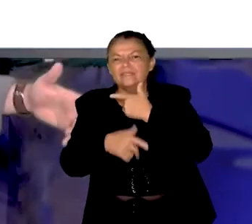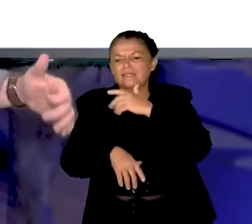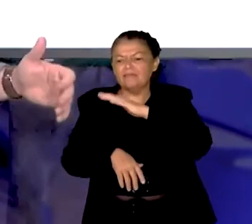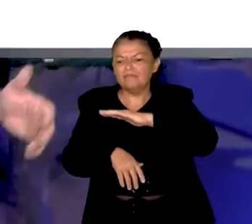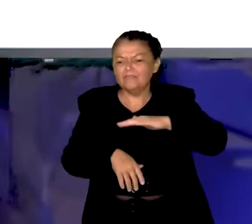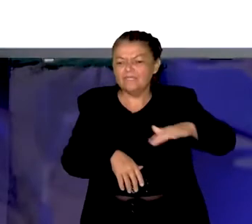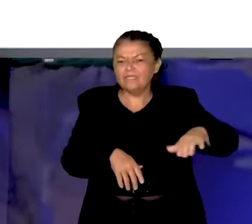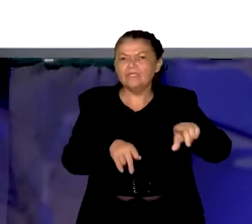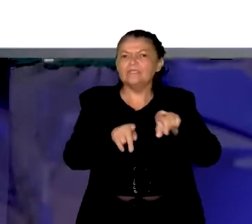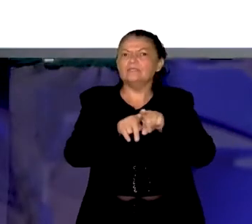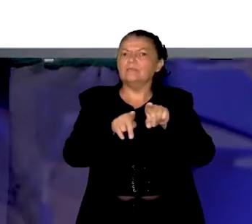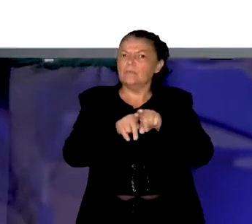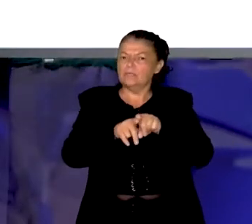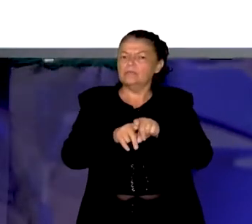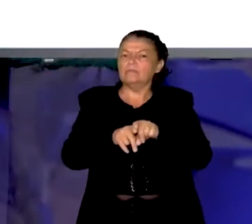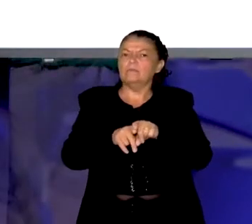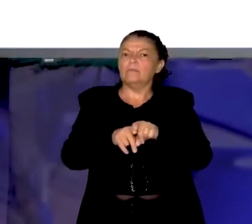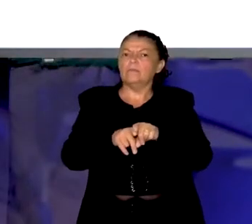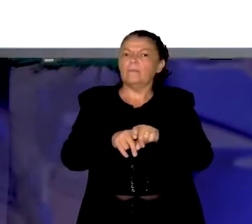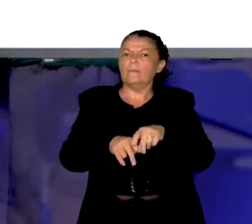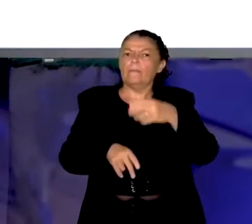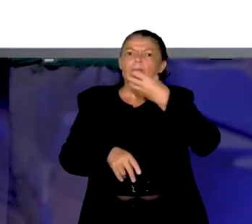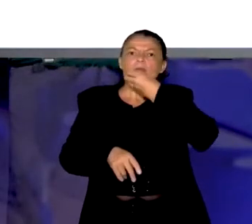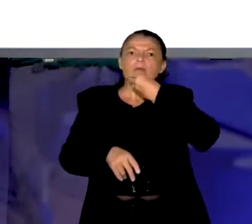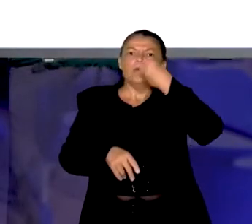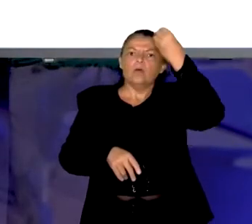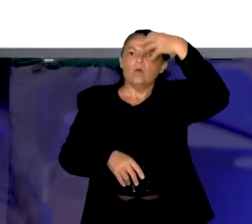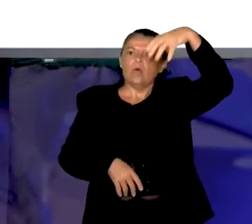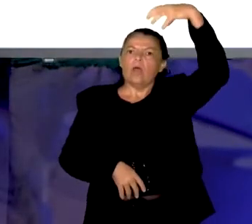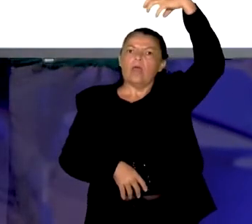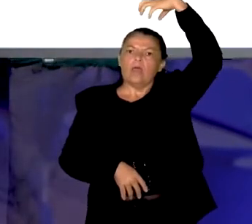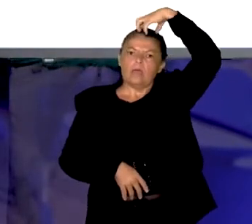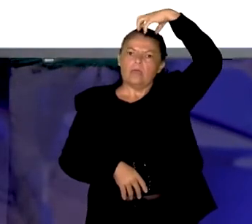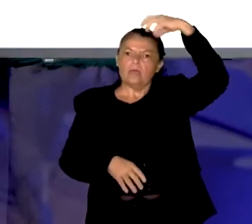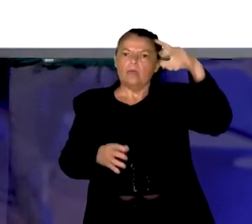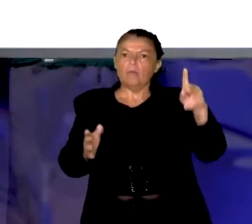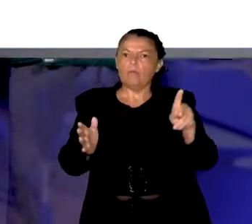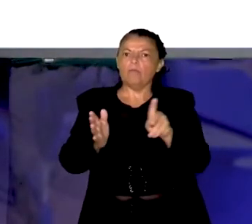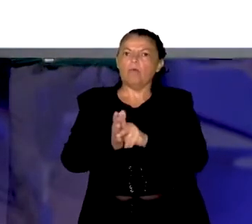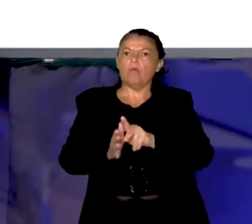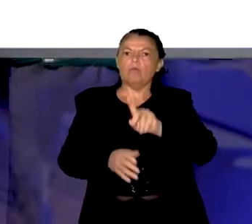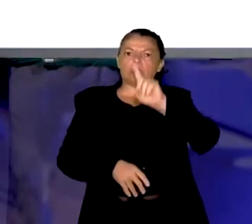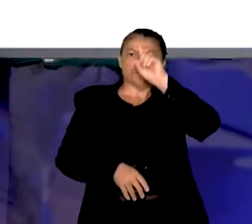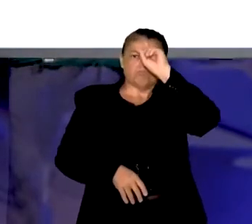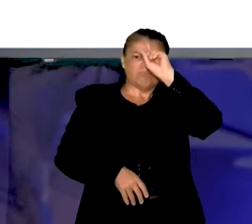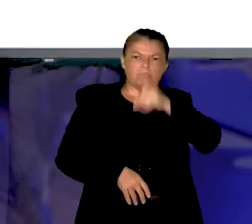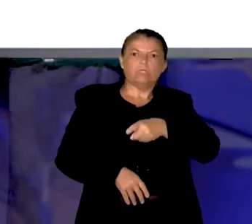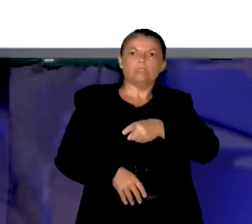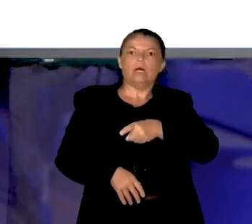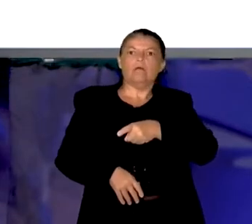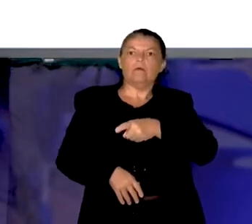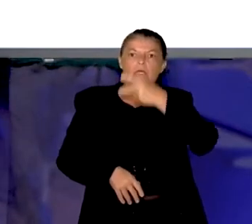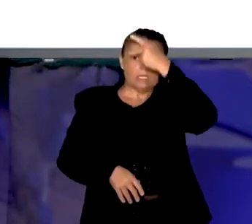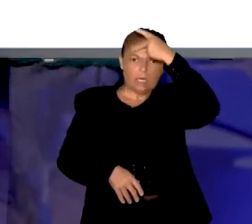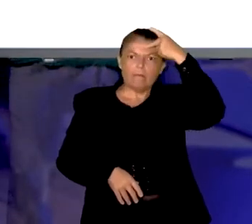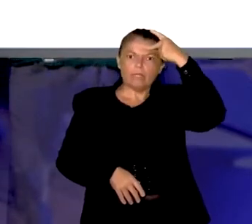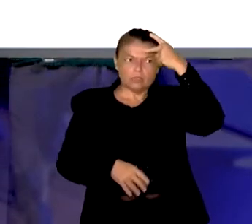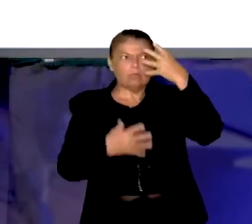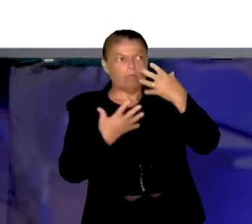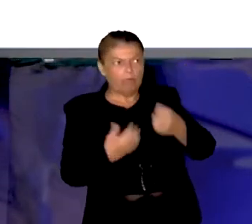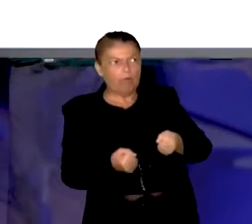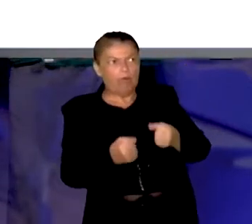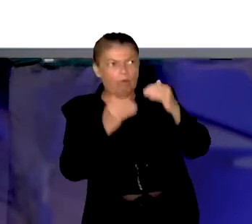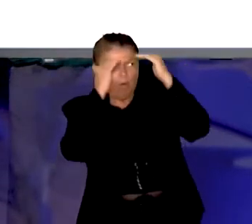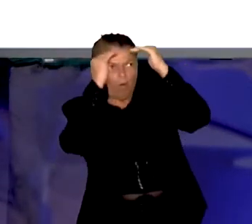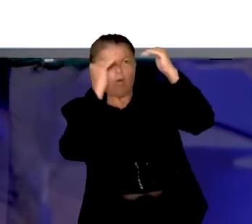éramos menores, mas crianças. O rei, a liderança, portanto, dizia o que deveria ser feito e todos